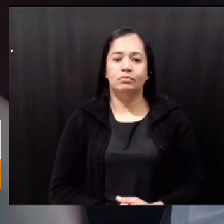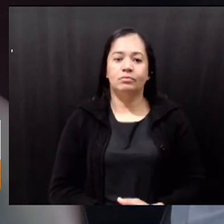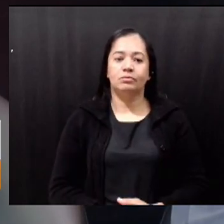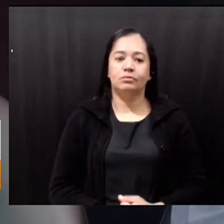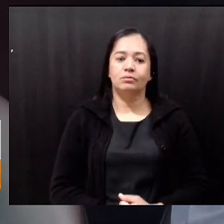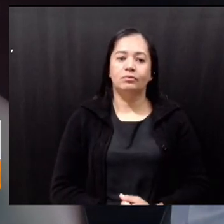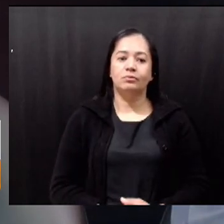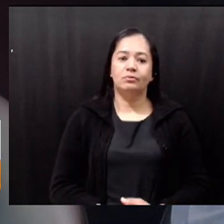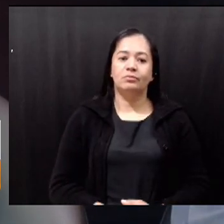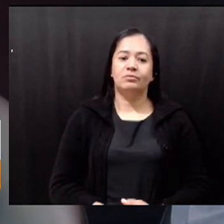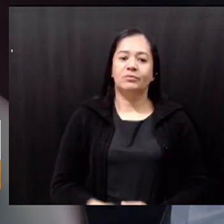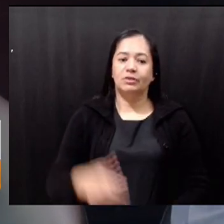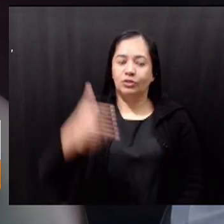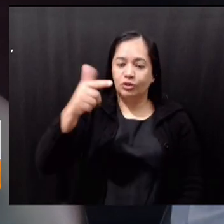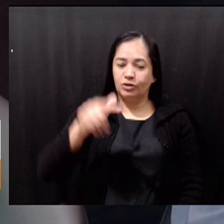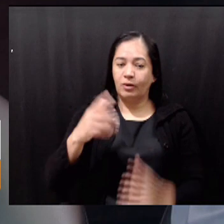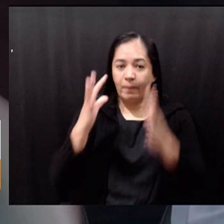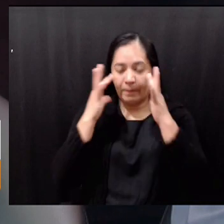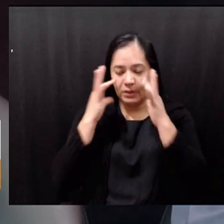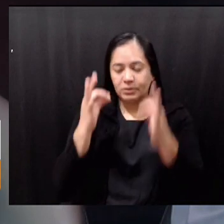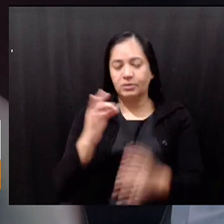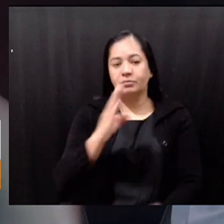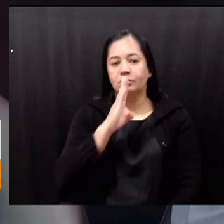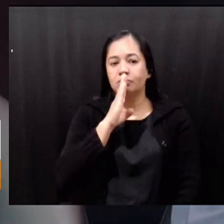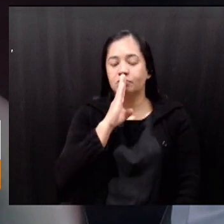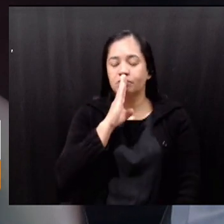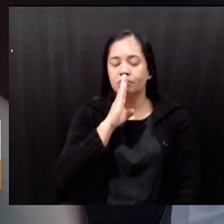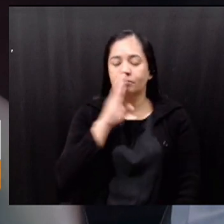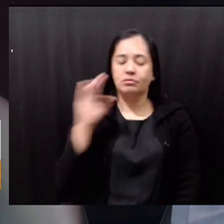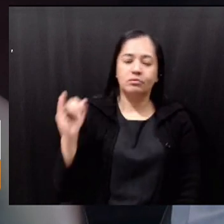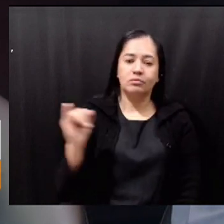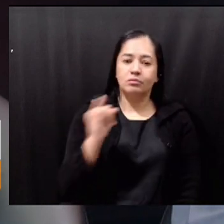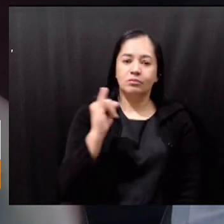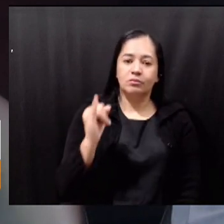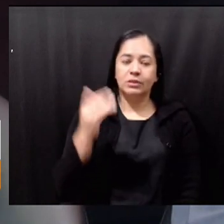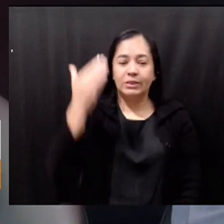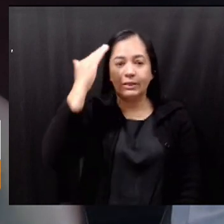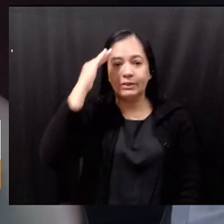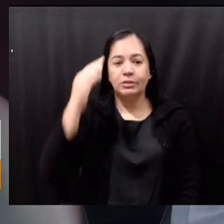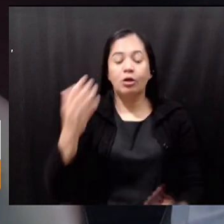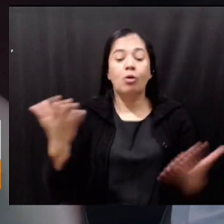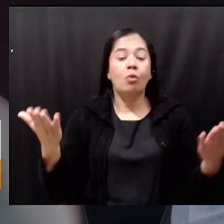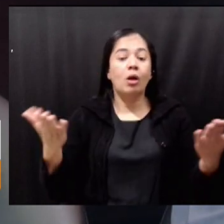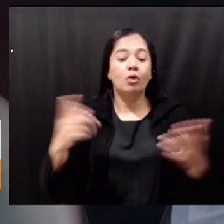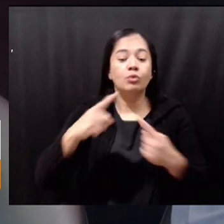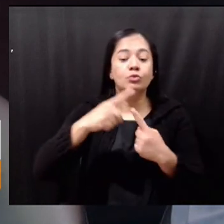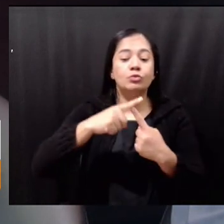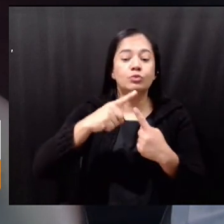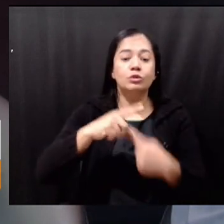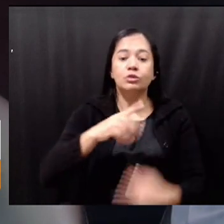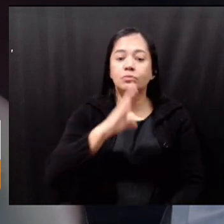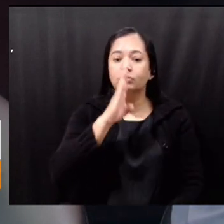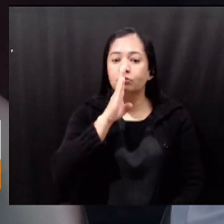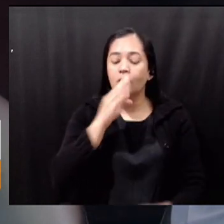para o silêncio, importante entender qual é esse silêncio, como isso se dá e